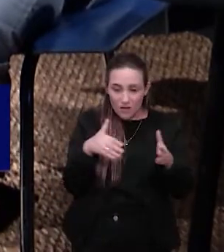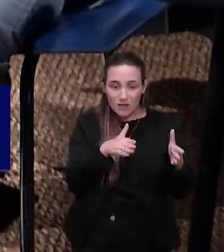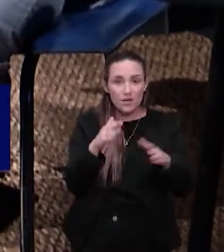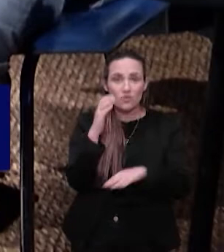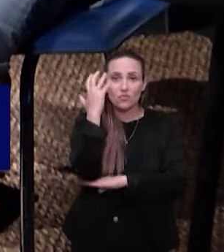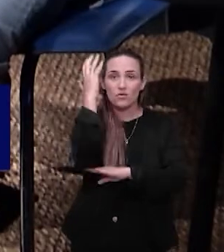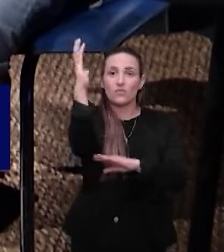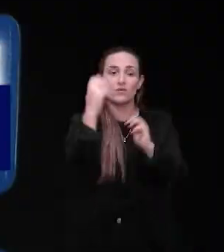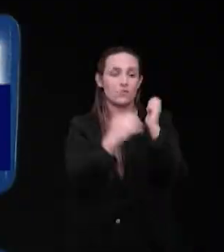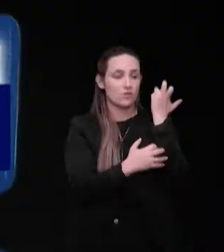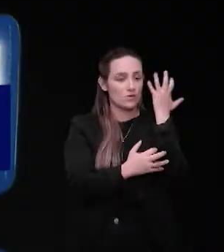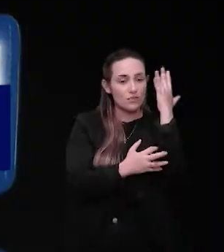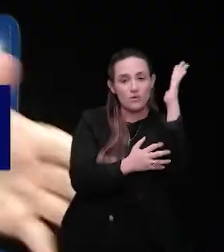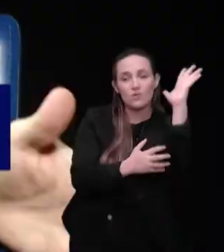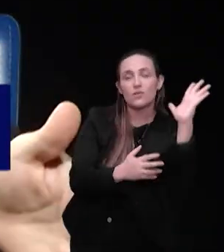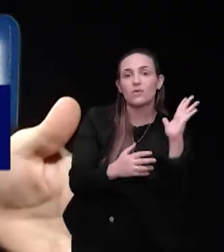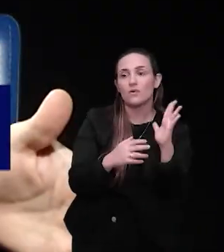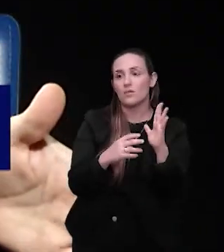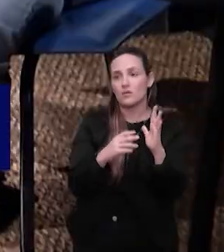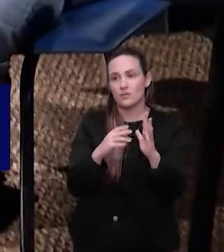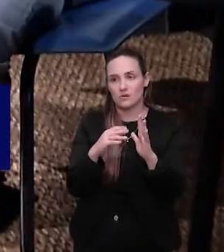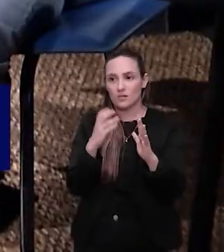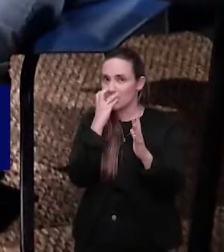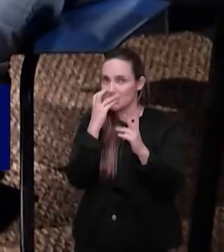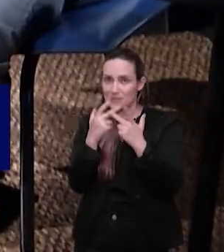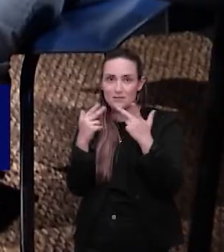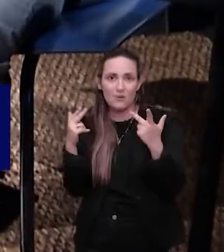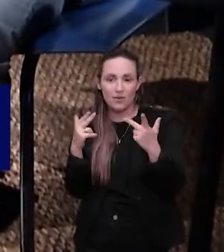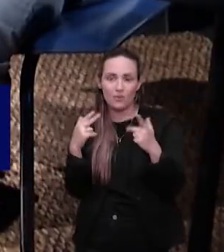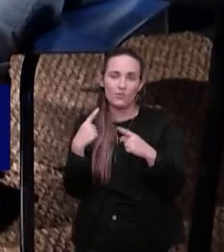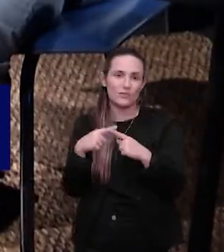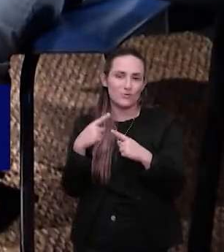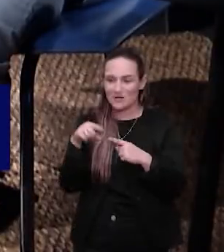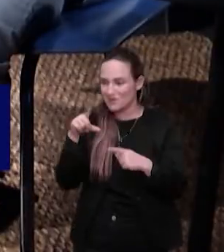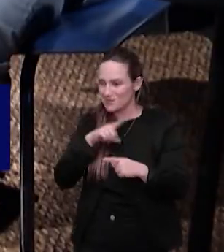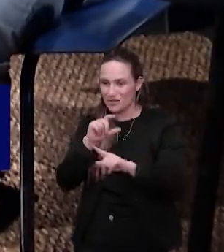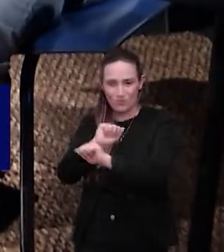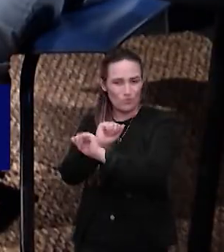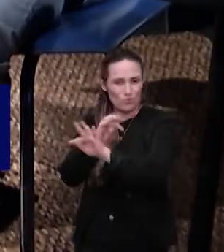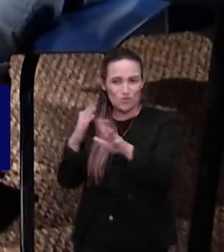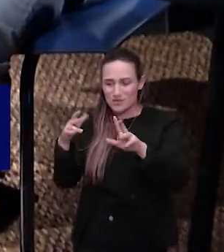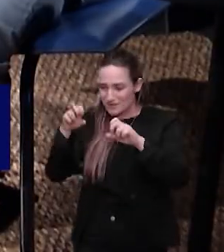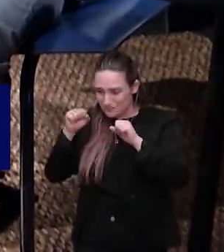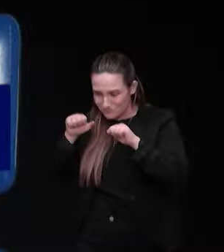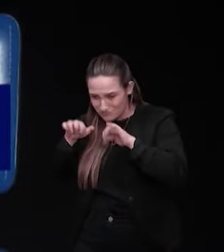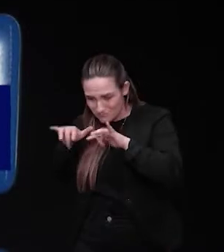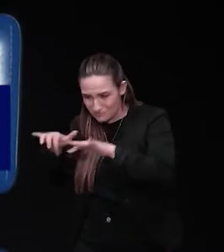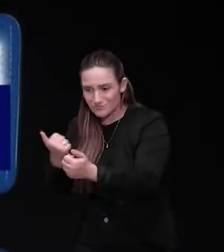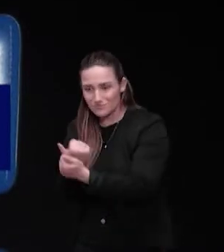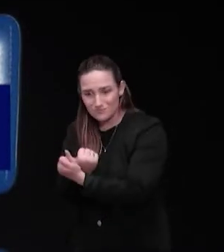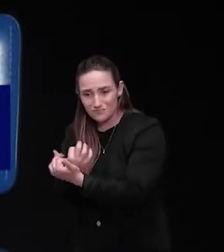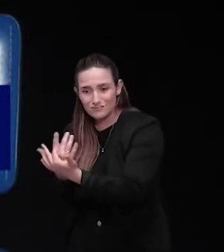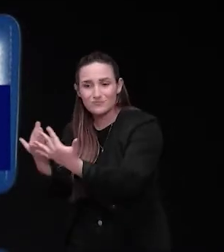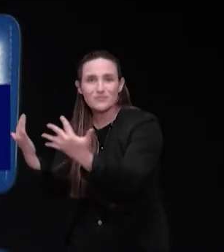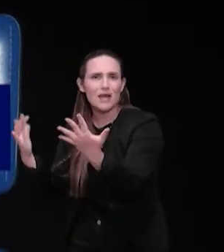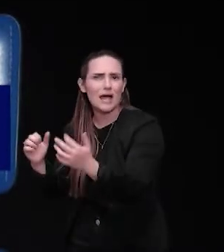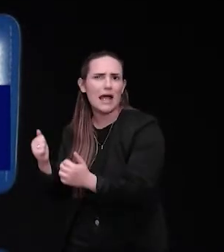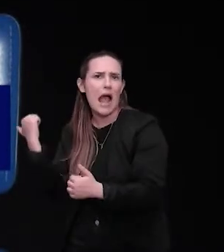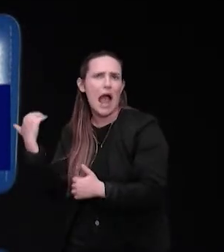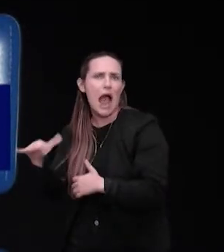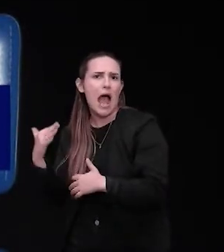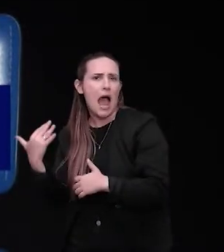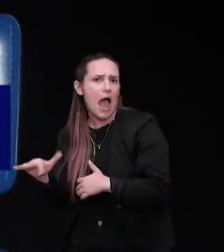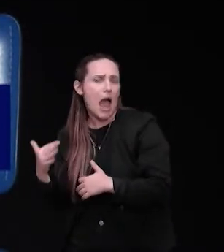rios, reserva legal, corredor biológico. Porque é uma área de muita agricultura forte, exatamente, por ter terrenos